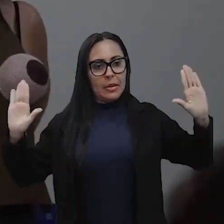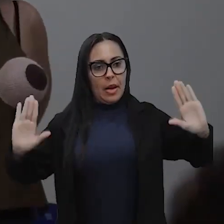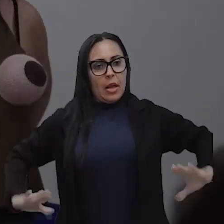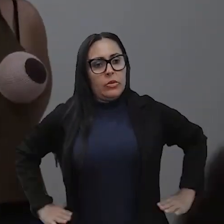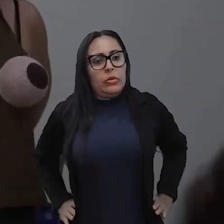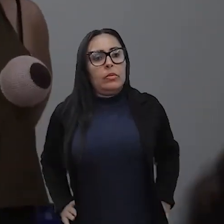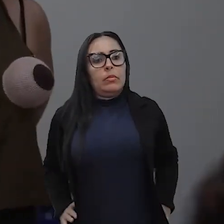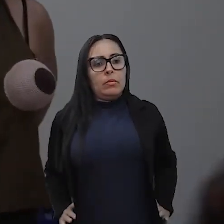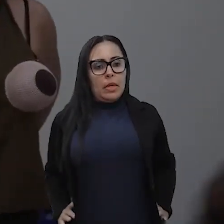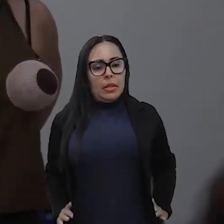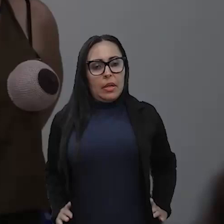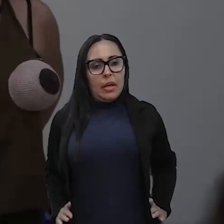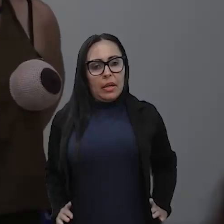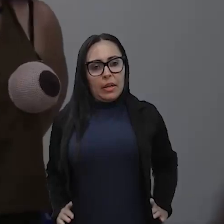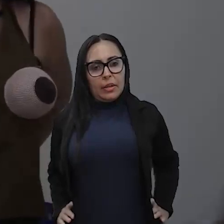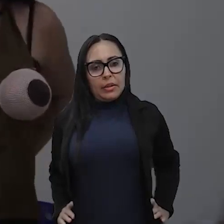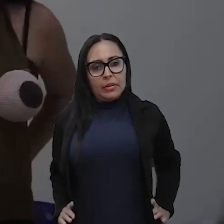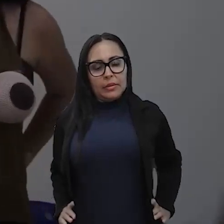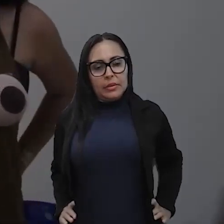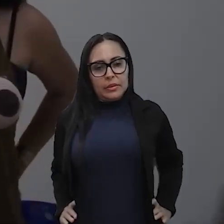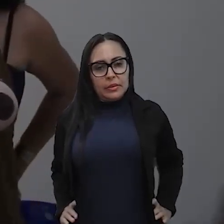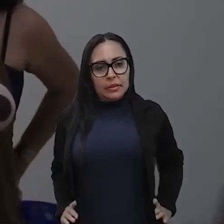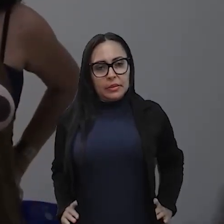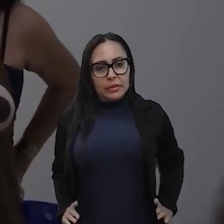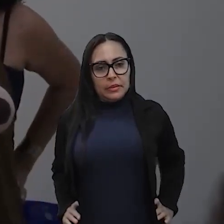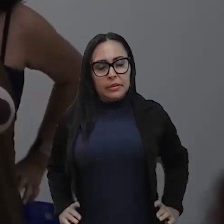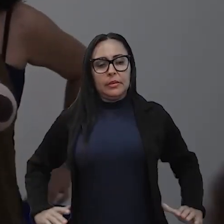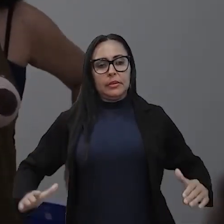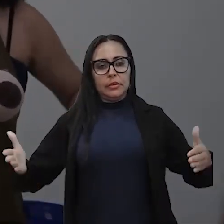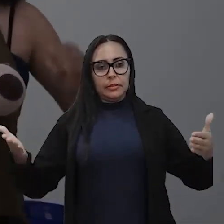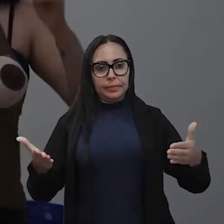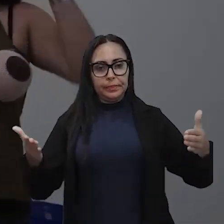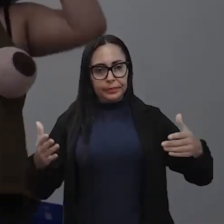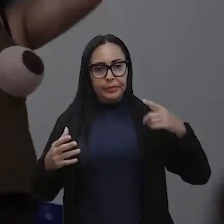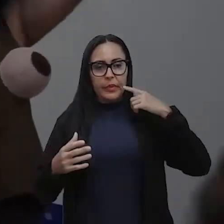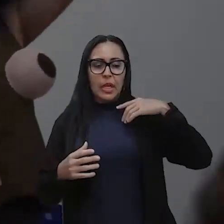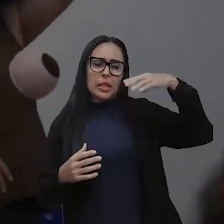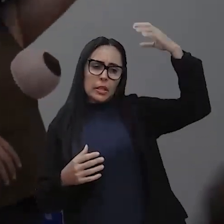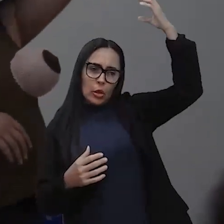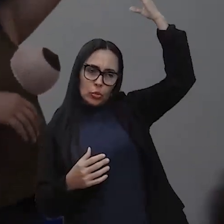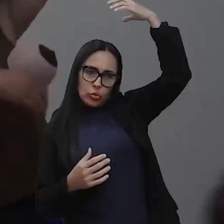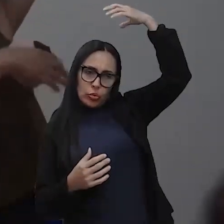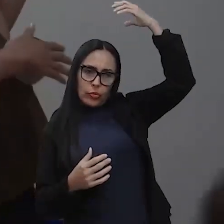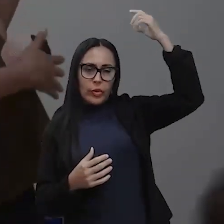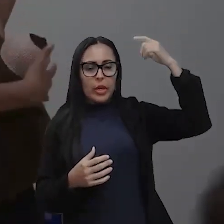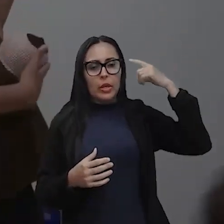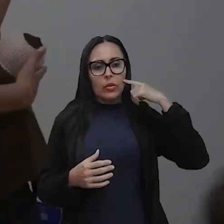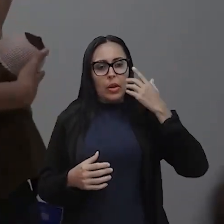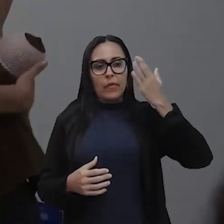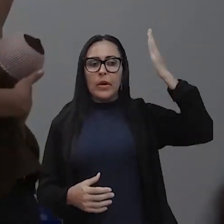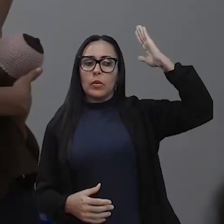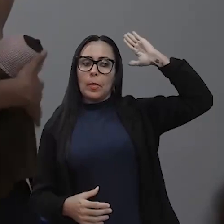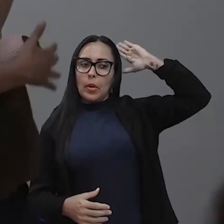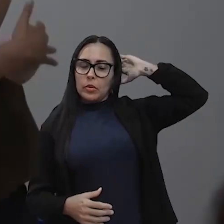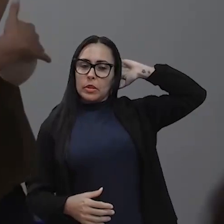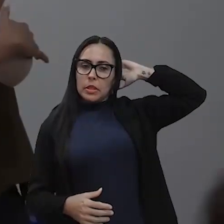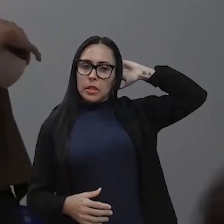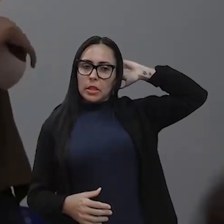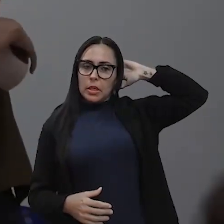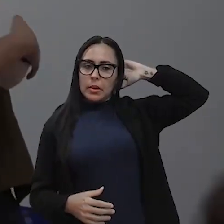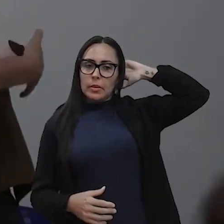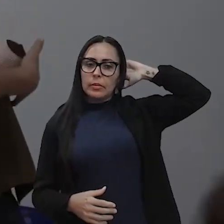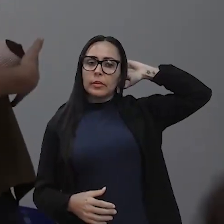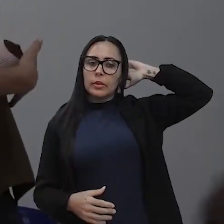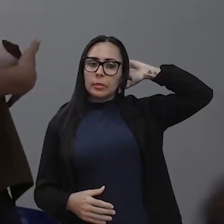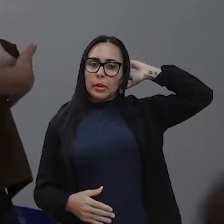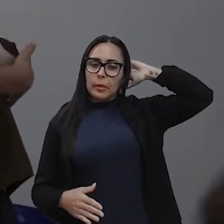trás, todo mundo pegou. E agora, tá no chuveiro, como é que vai fazer? Levanta uma mãozinha. Isso, levanta a mão que tá